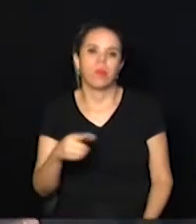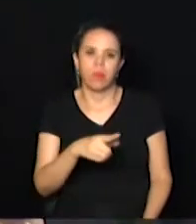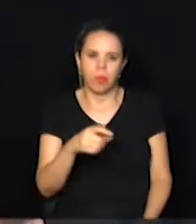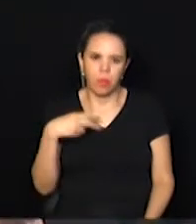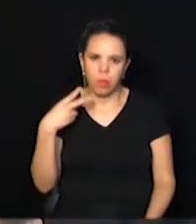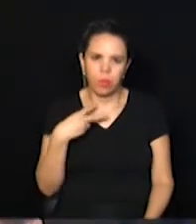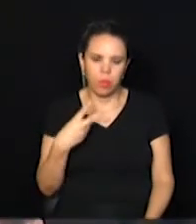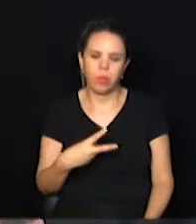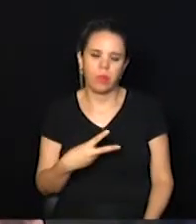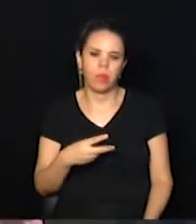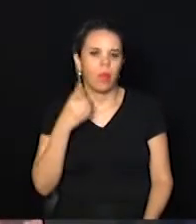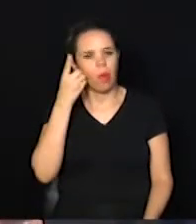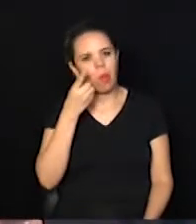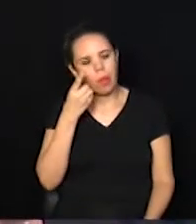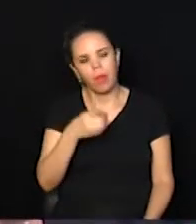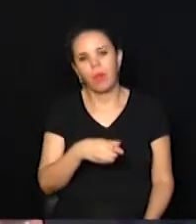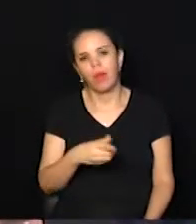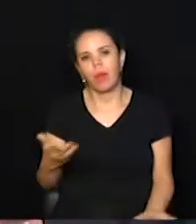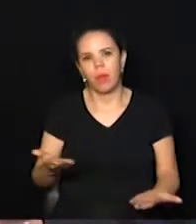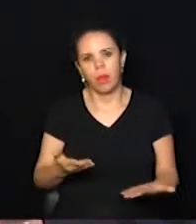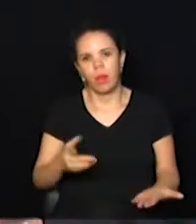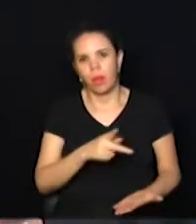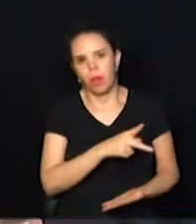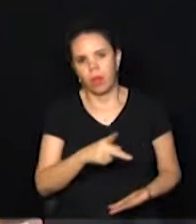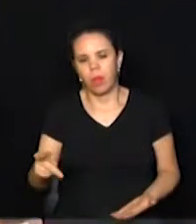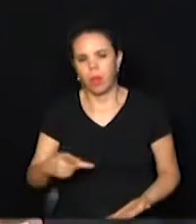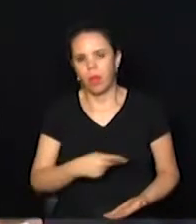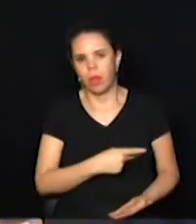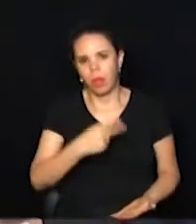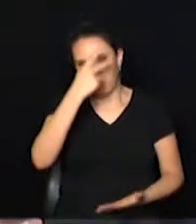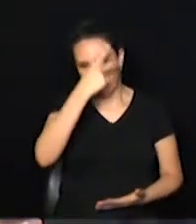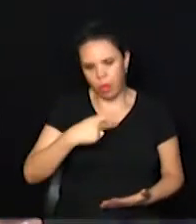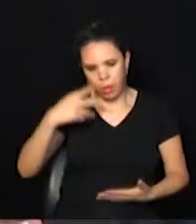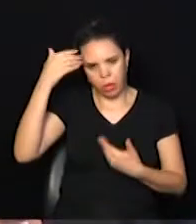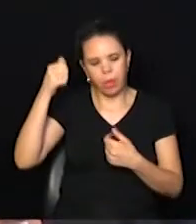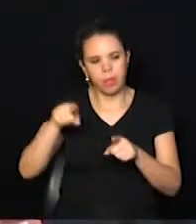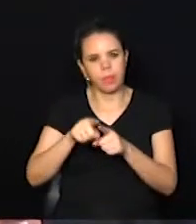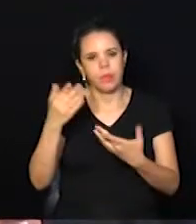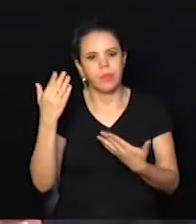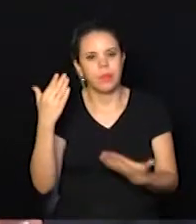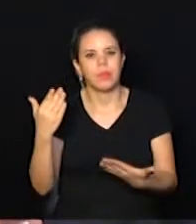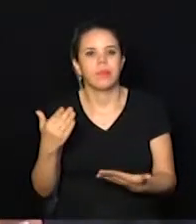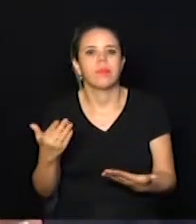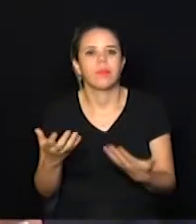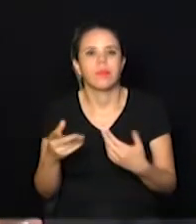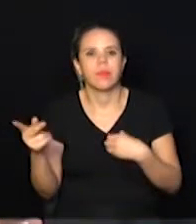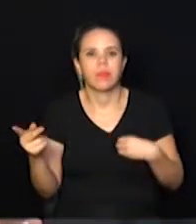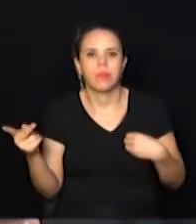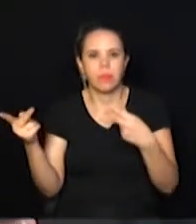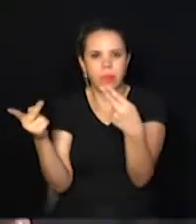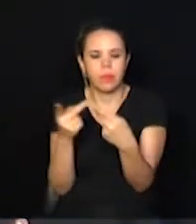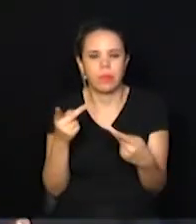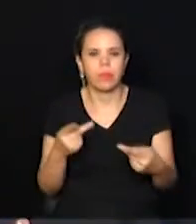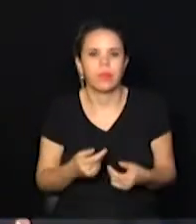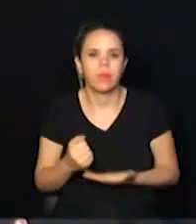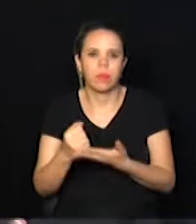ex-vereador, ex-deputado, atual presidente da Ponte Preta. Muitíssimo obrigada. E quero chamar aqui, para